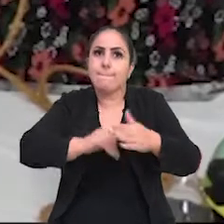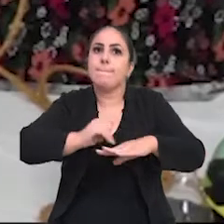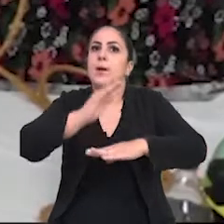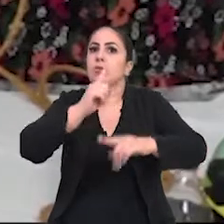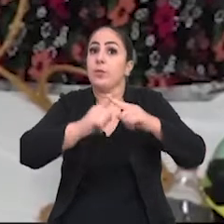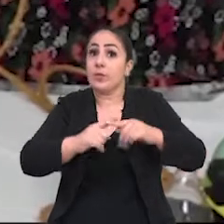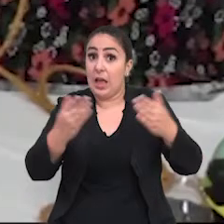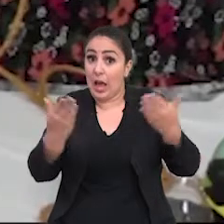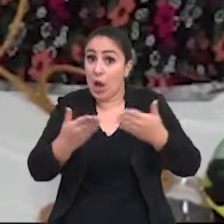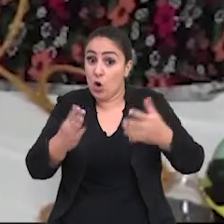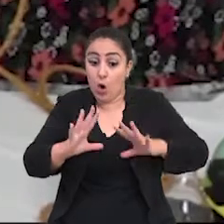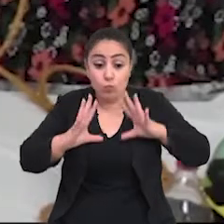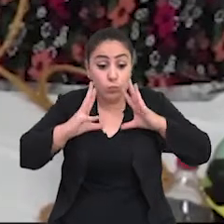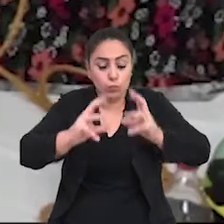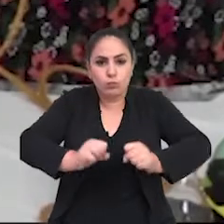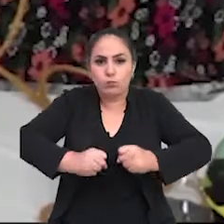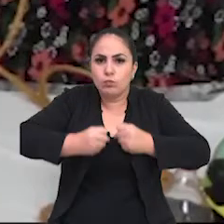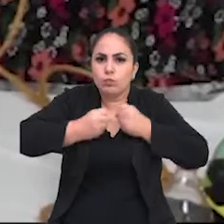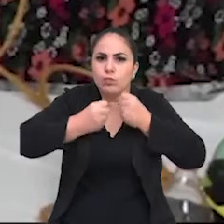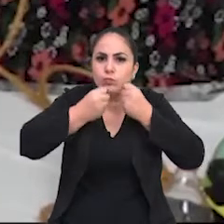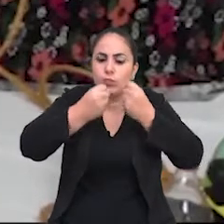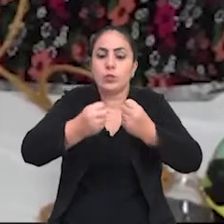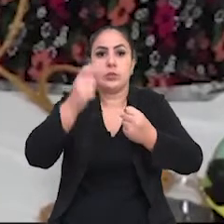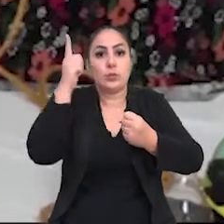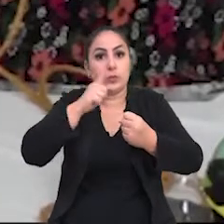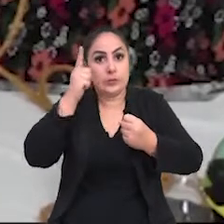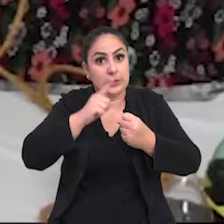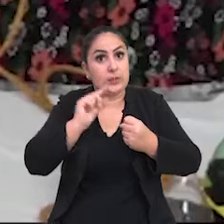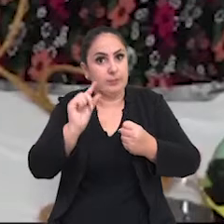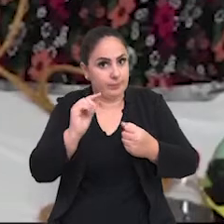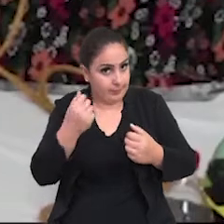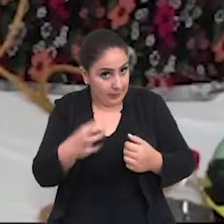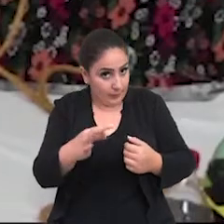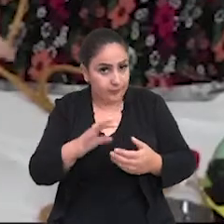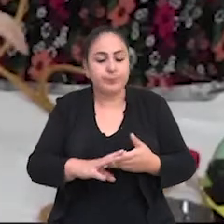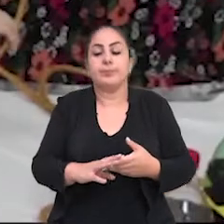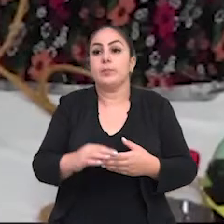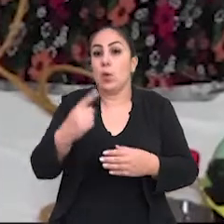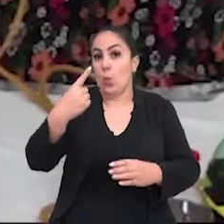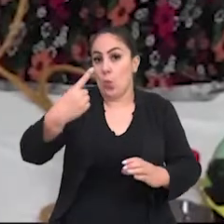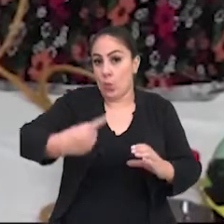tentar mais uma vez, mas agora, ó, tem que colocar toda a força que vocês tiverem, certo?